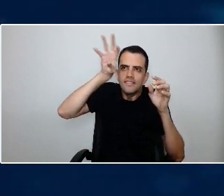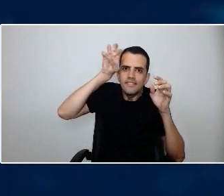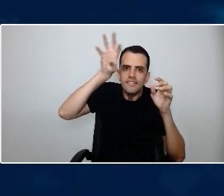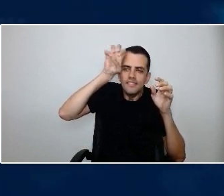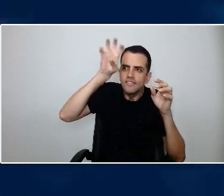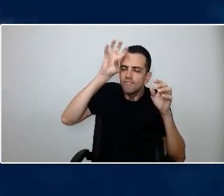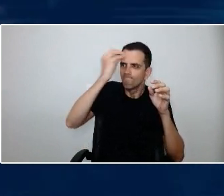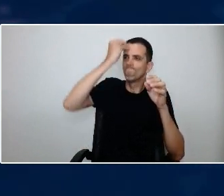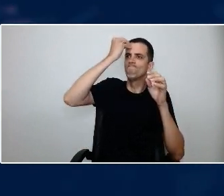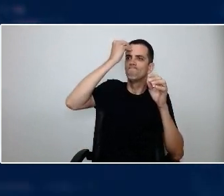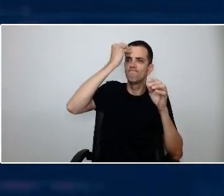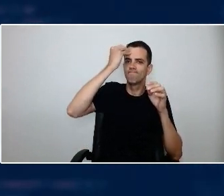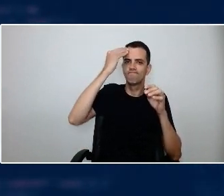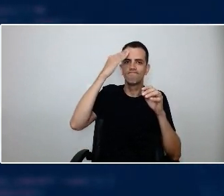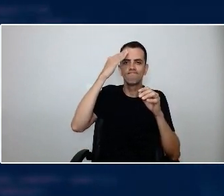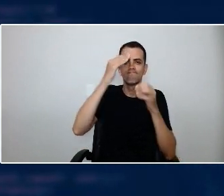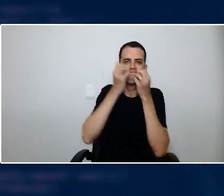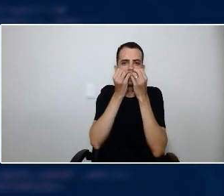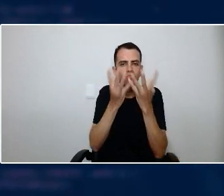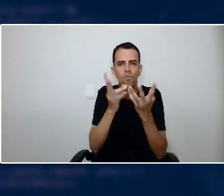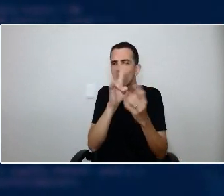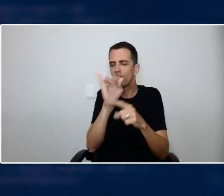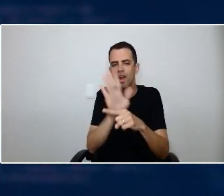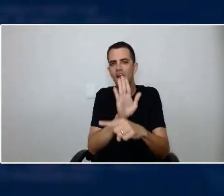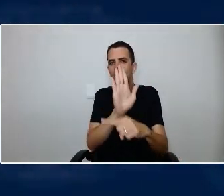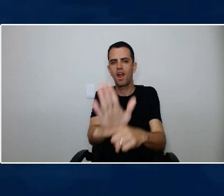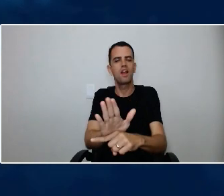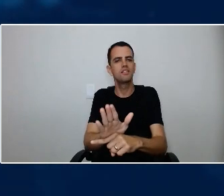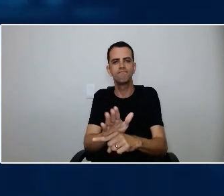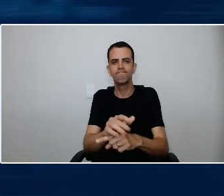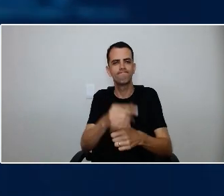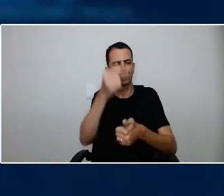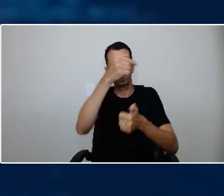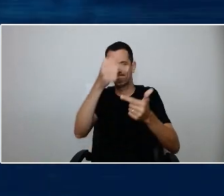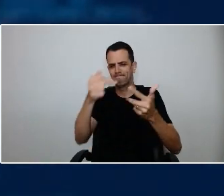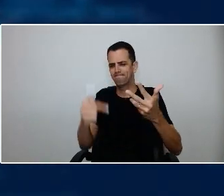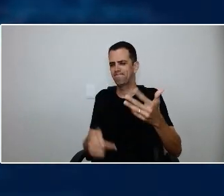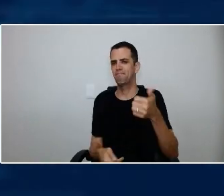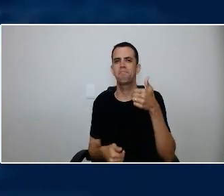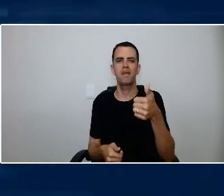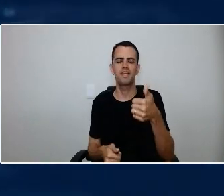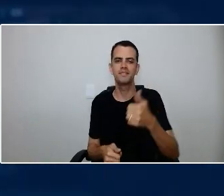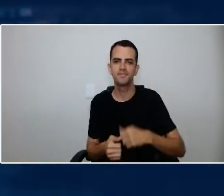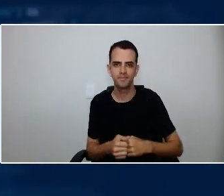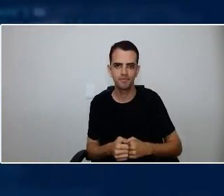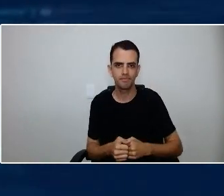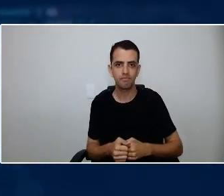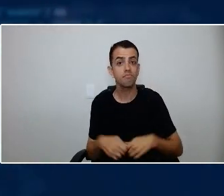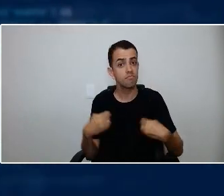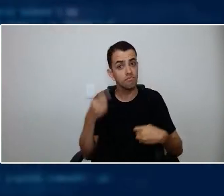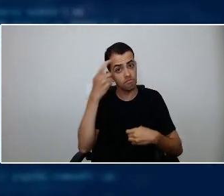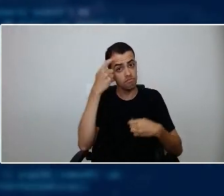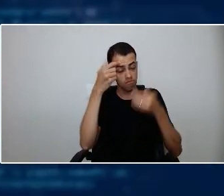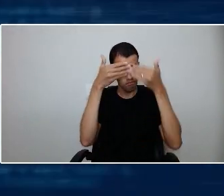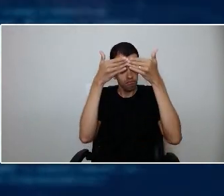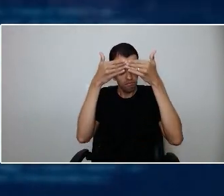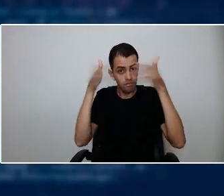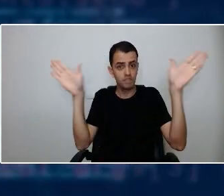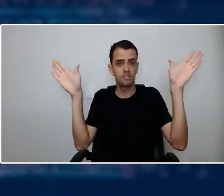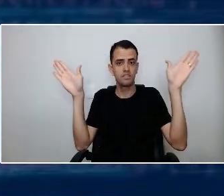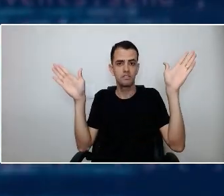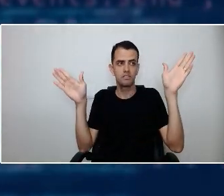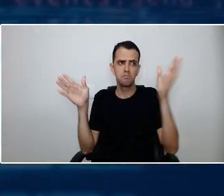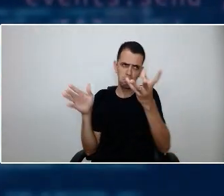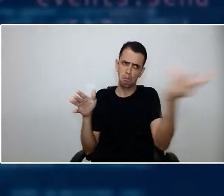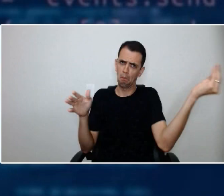e vai só te gerar bons benefícios você está aberto a aprender por mais que as pessoas pensem que é uma coisa fácil é muito